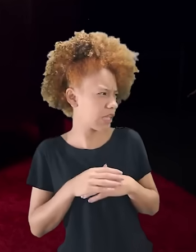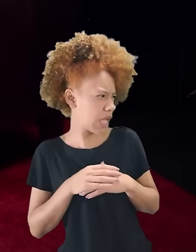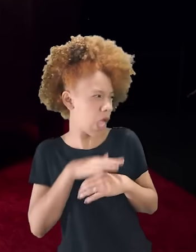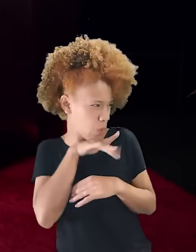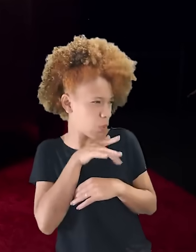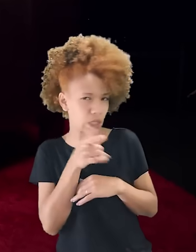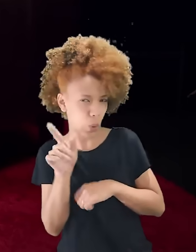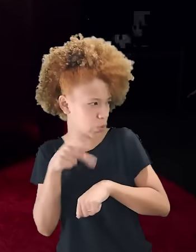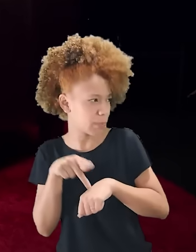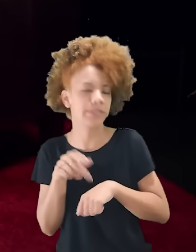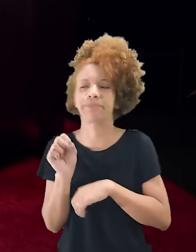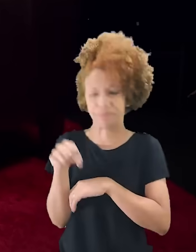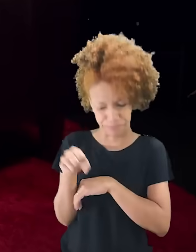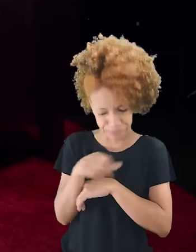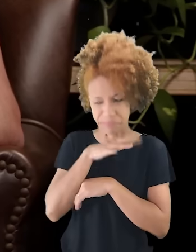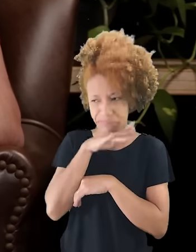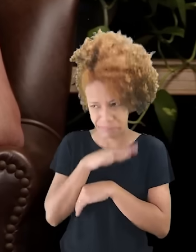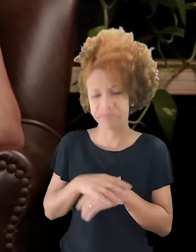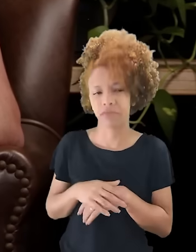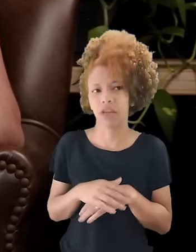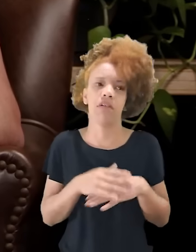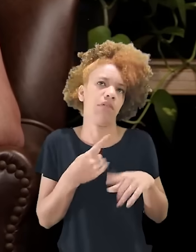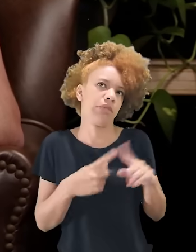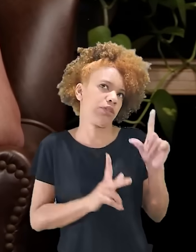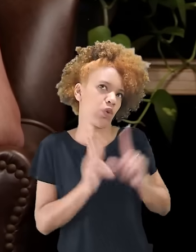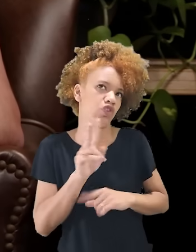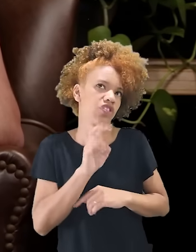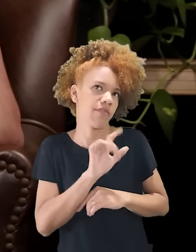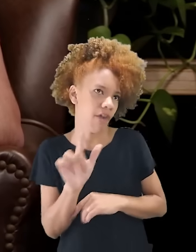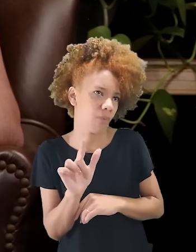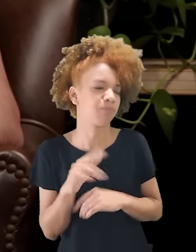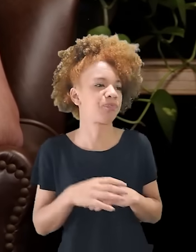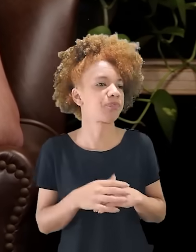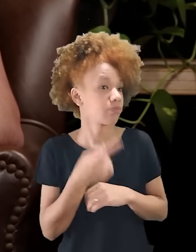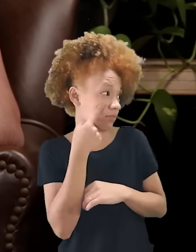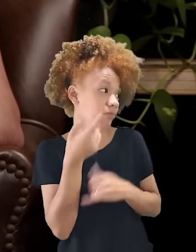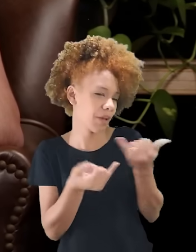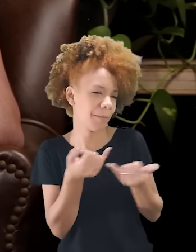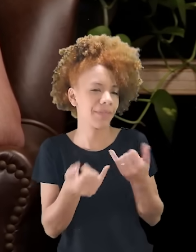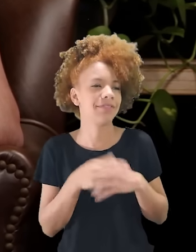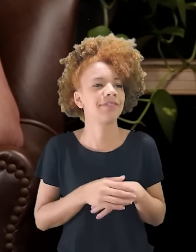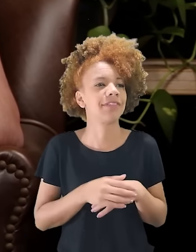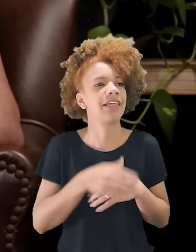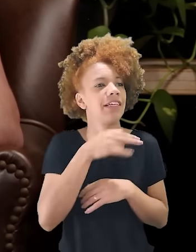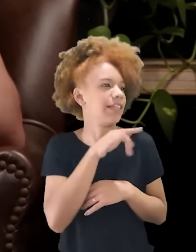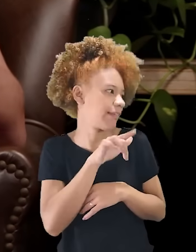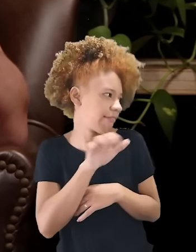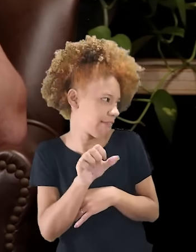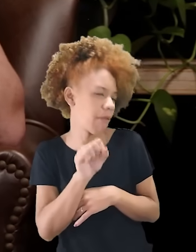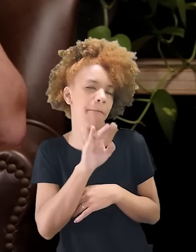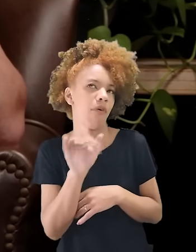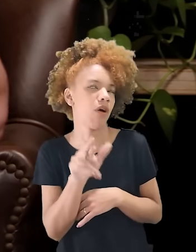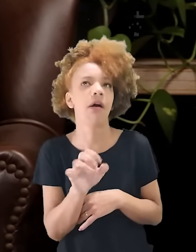Brasil isso é mal visto fora do Brasil porque o Brasil eu percebi assim que saiu esse corte da Val Marchiori que a gente até brinca que a que é Nicole e tal Eu